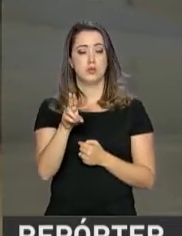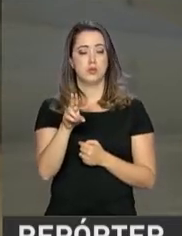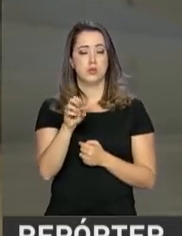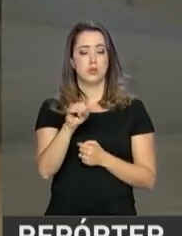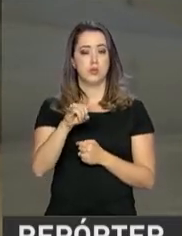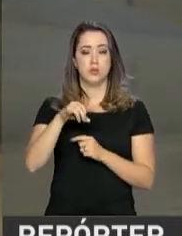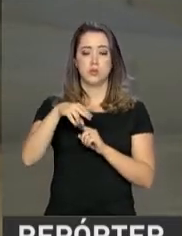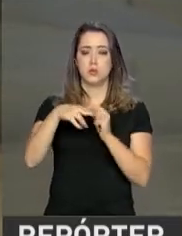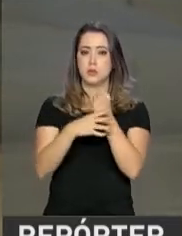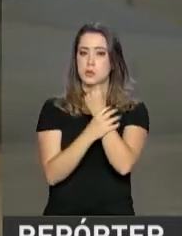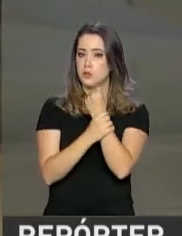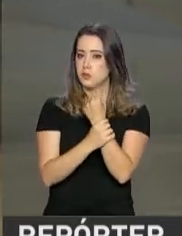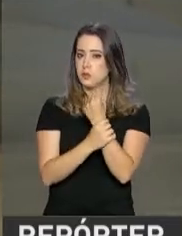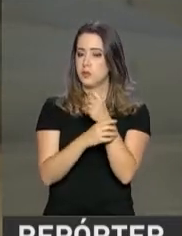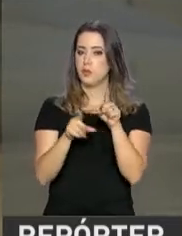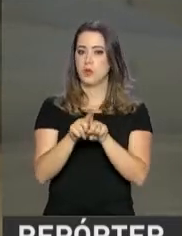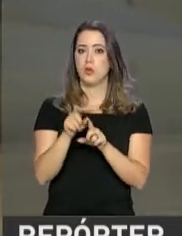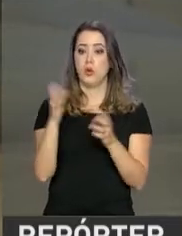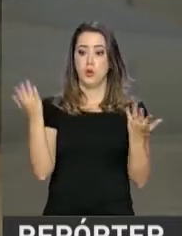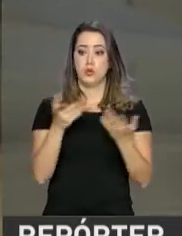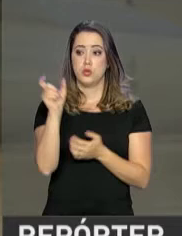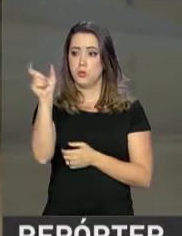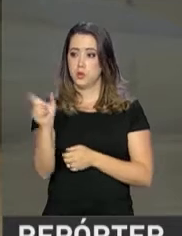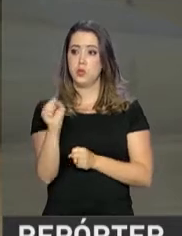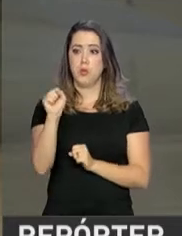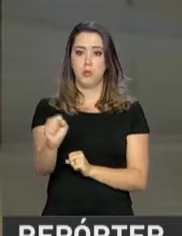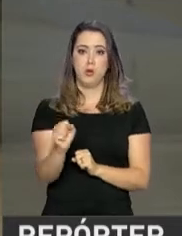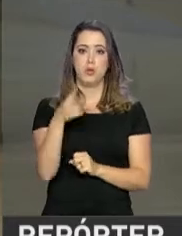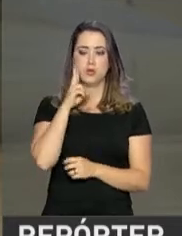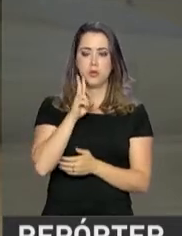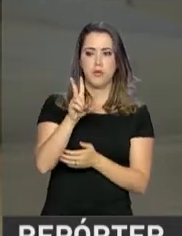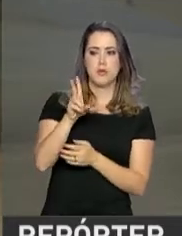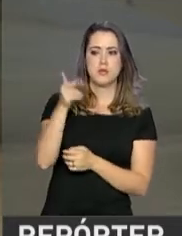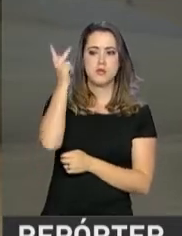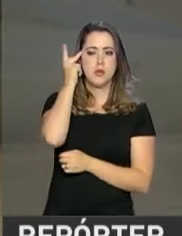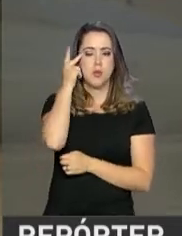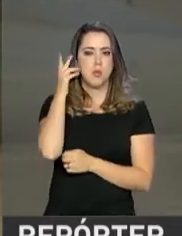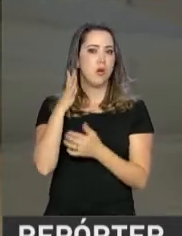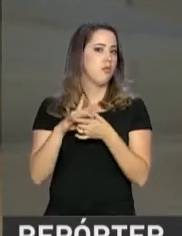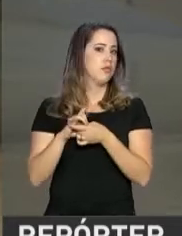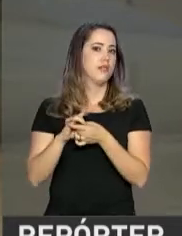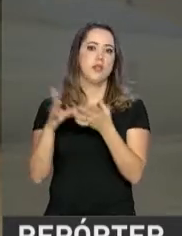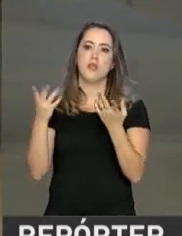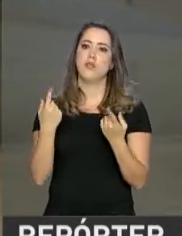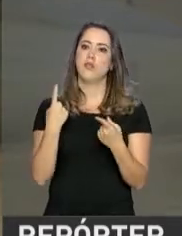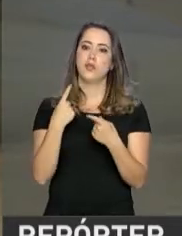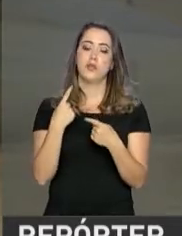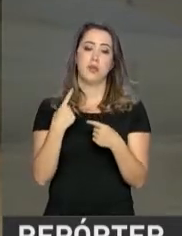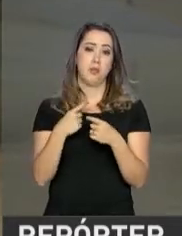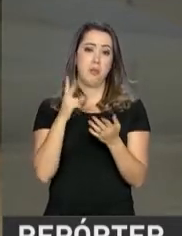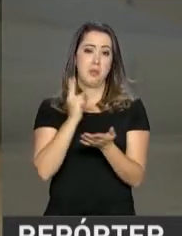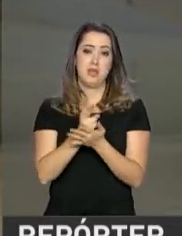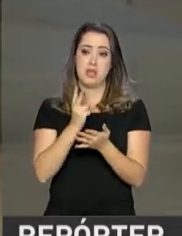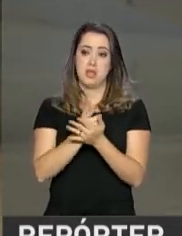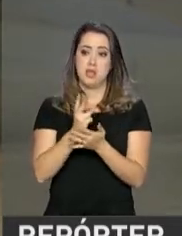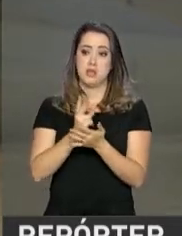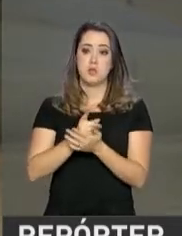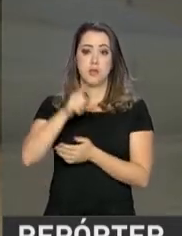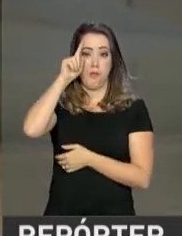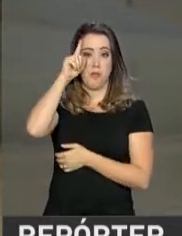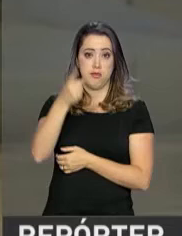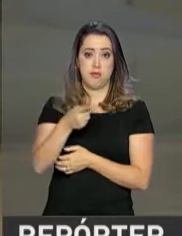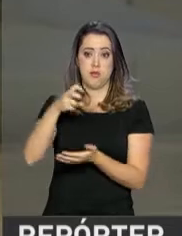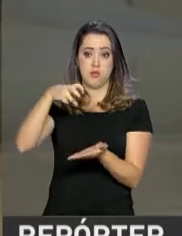hoje um suspeito pode ser abordado em são paulo e ficar livre mesmo tendo contra si um mandado